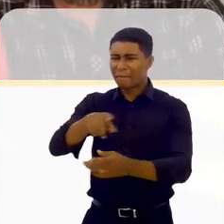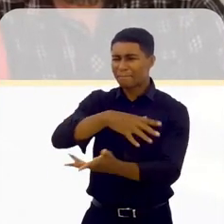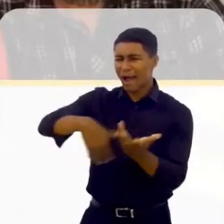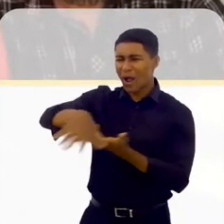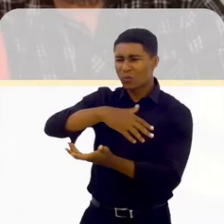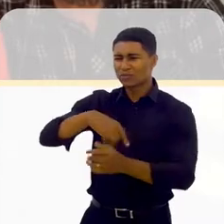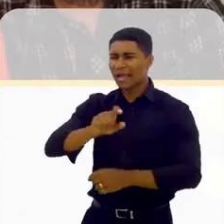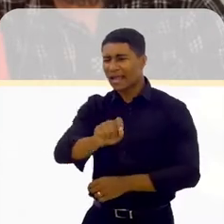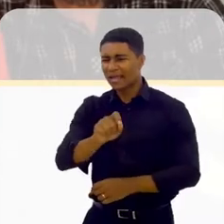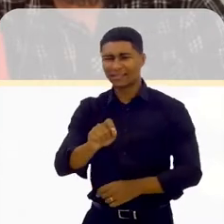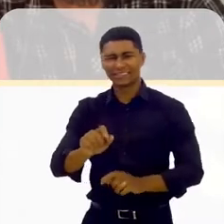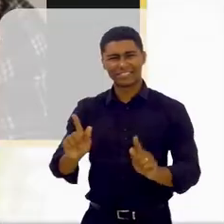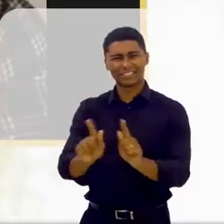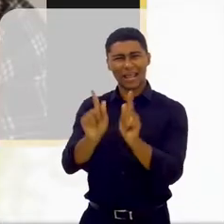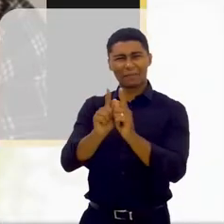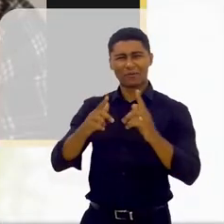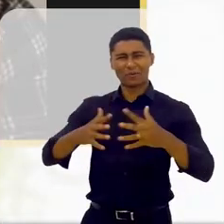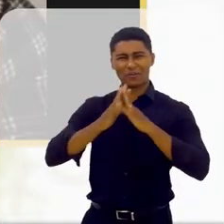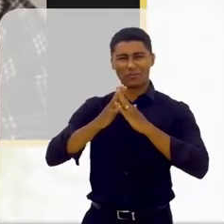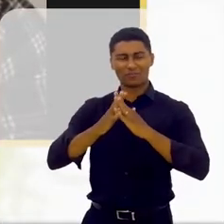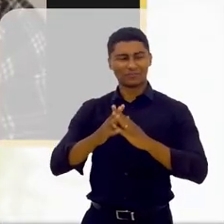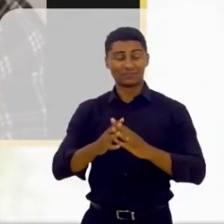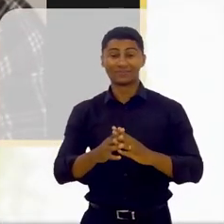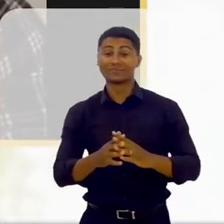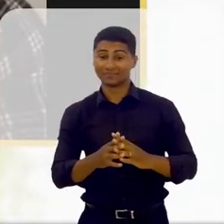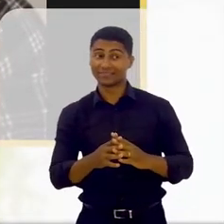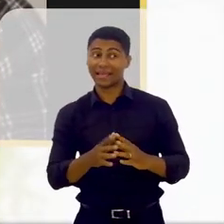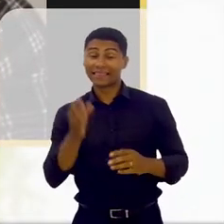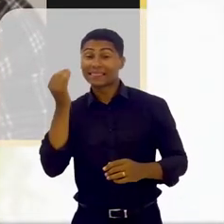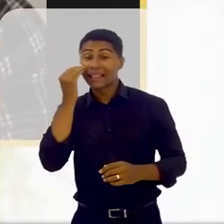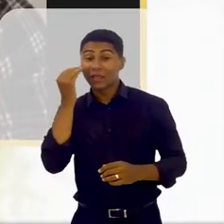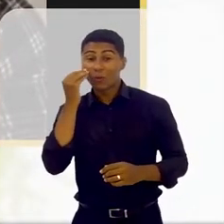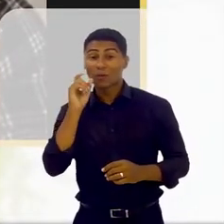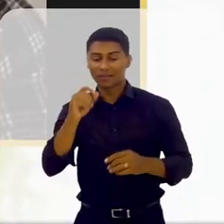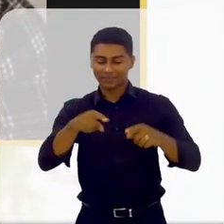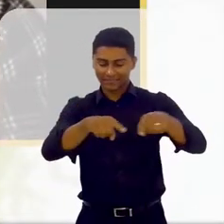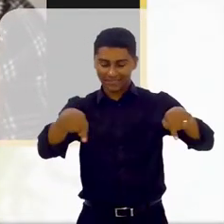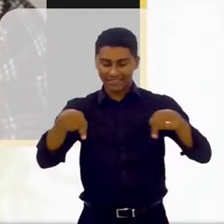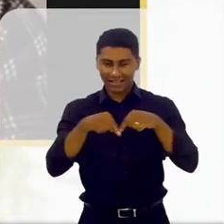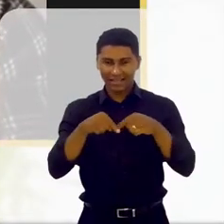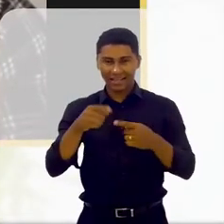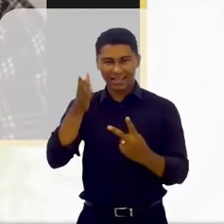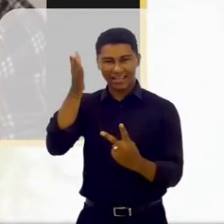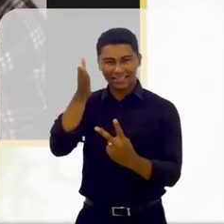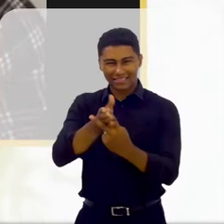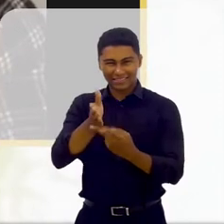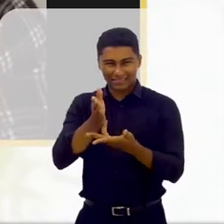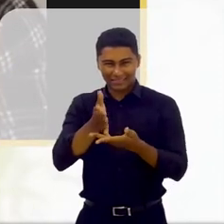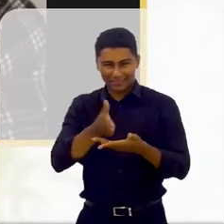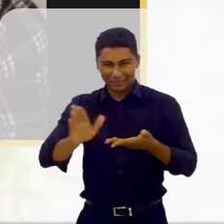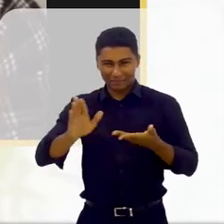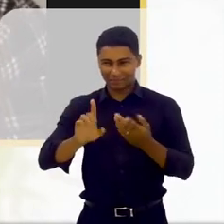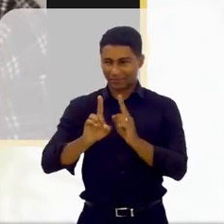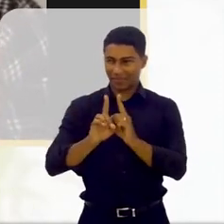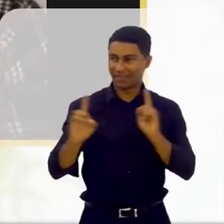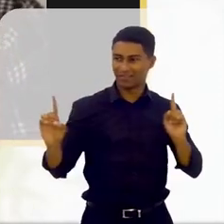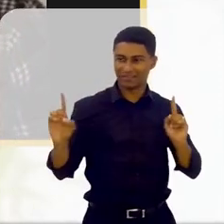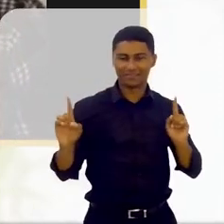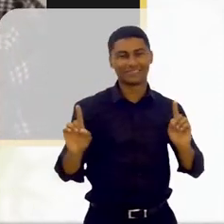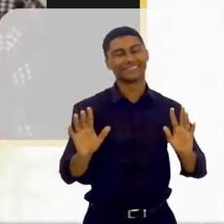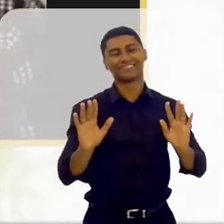bastante complicado. Eles até tentaram tirar nós, assim, tipo, trocar de sala para ver se desenvolvia mais. Só que aí